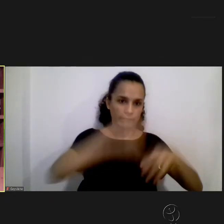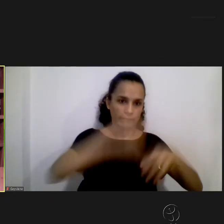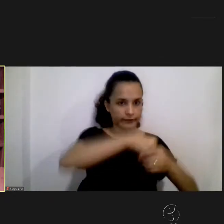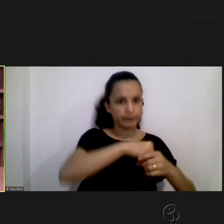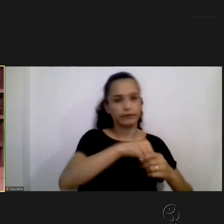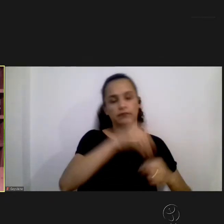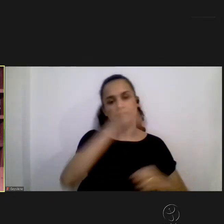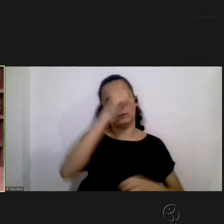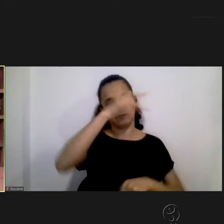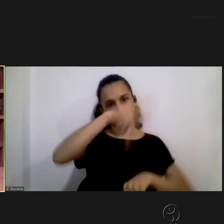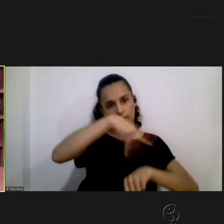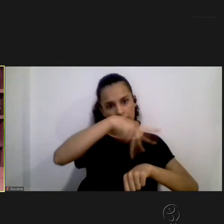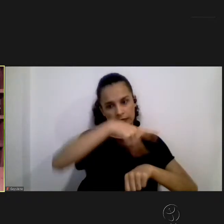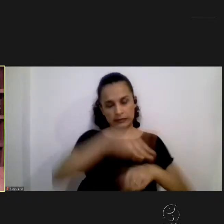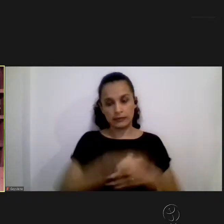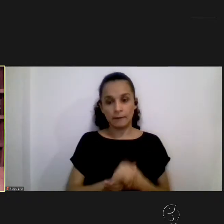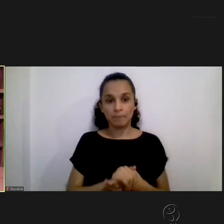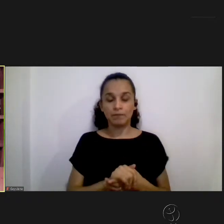Entretanto, há